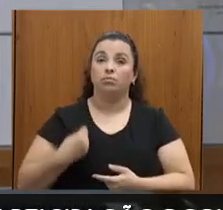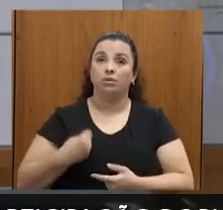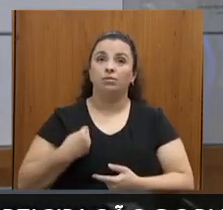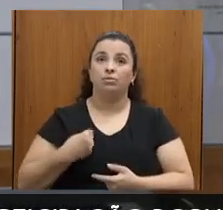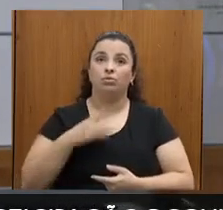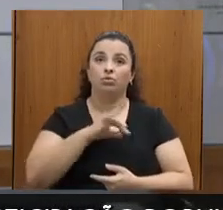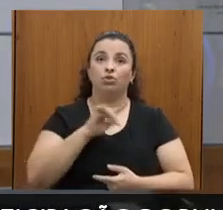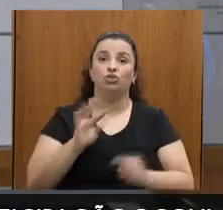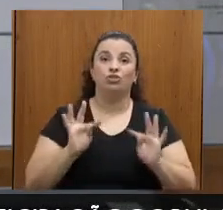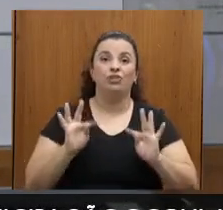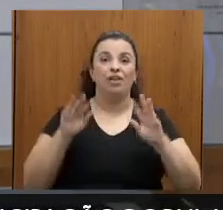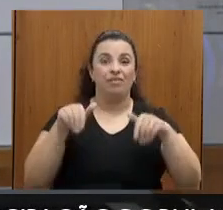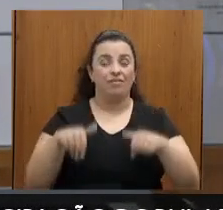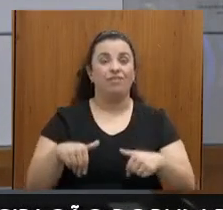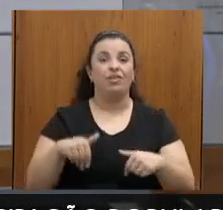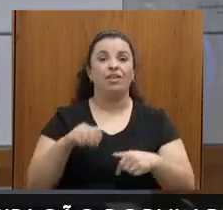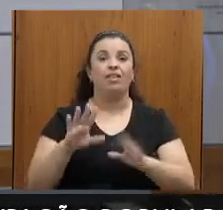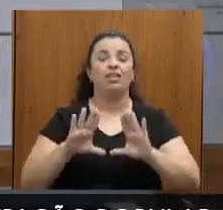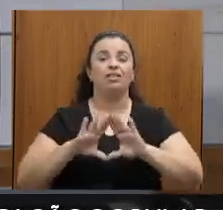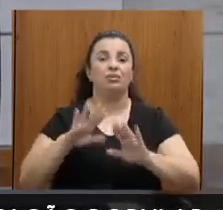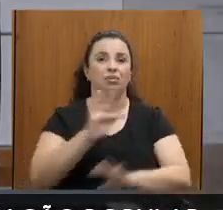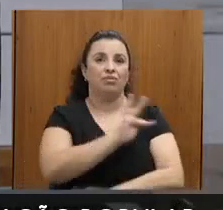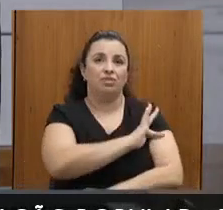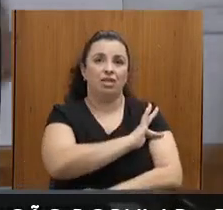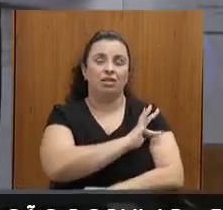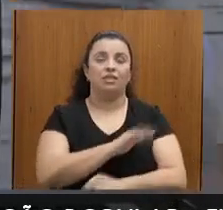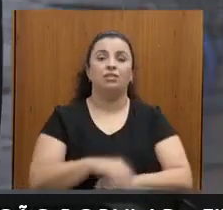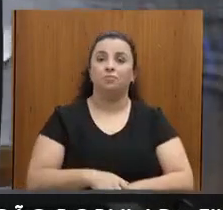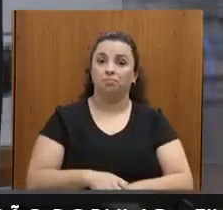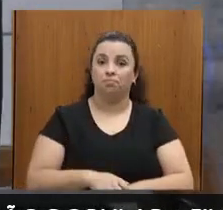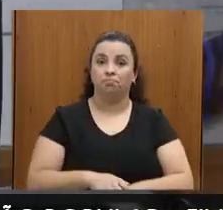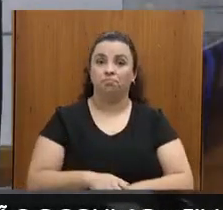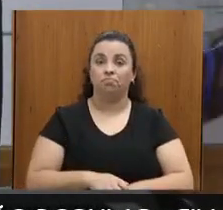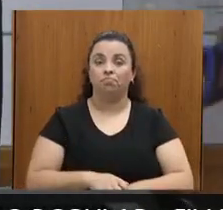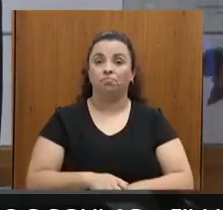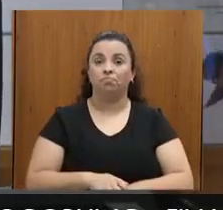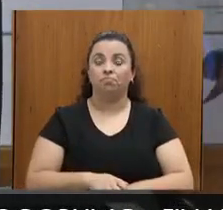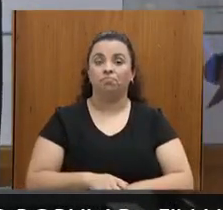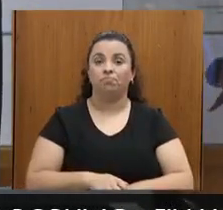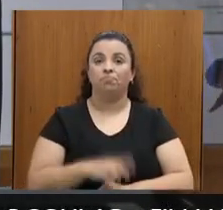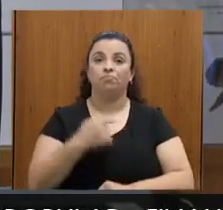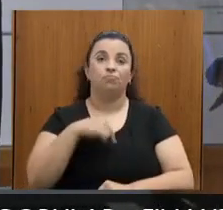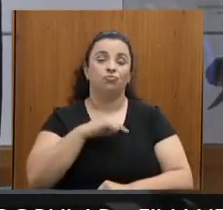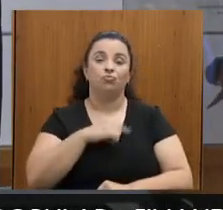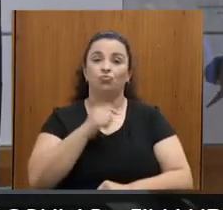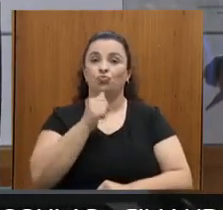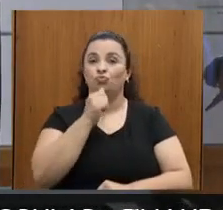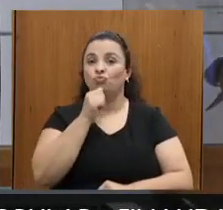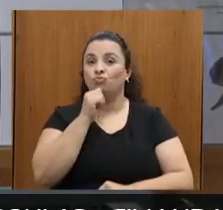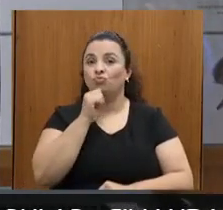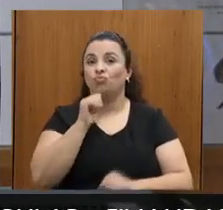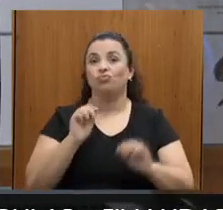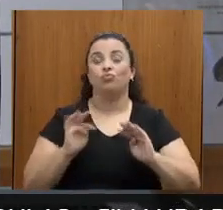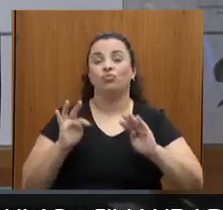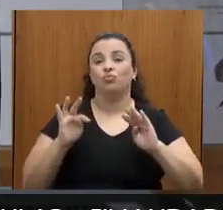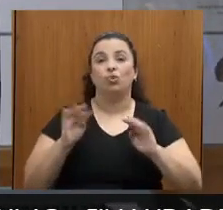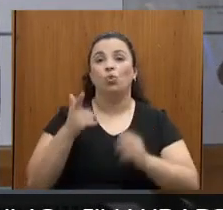Assembleia fiscaliza, nós que não tivemos a oportunidade de encerrar a Assembleia Fiscaliza no semestre passado,